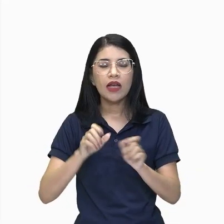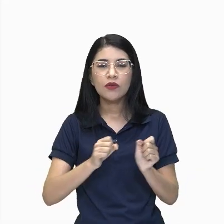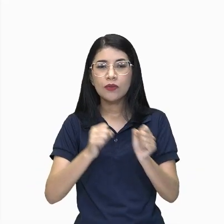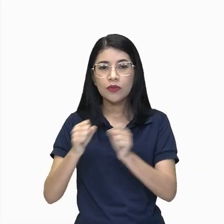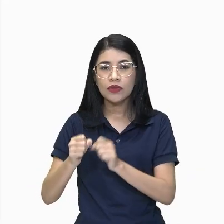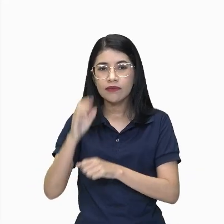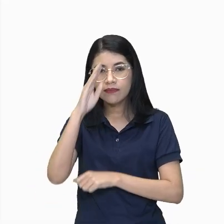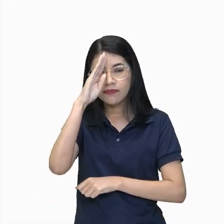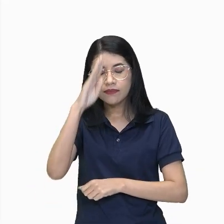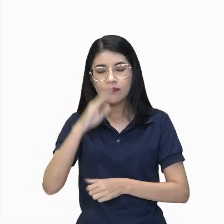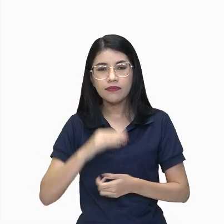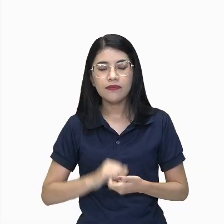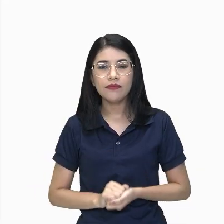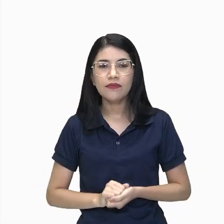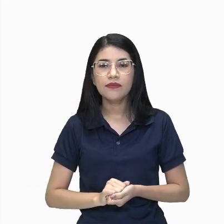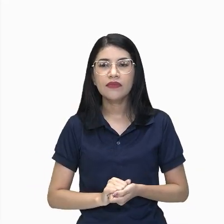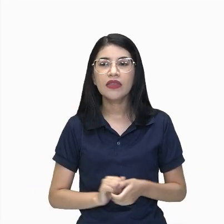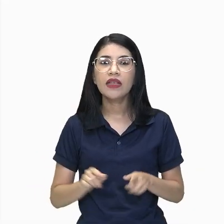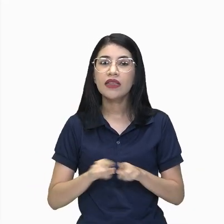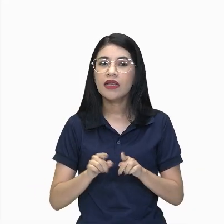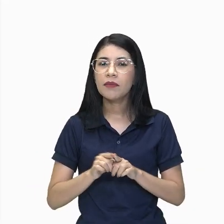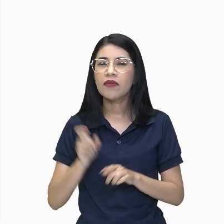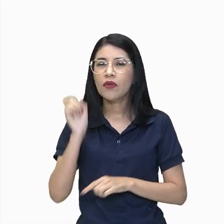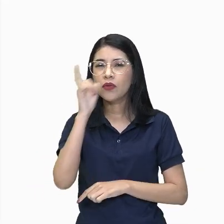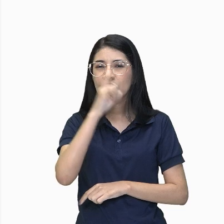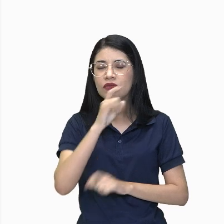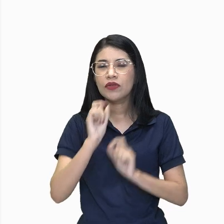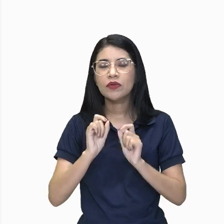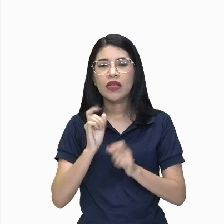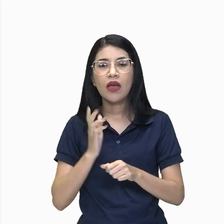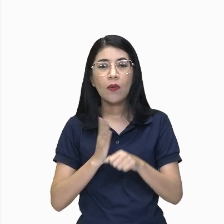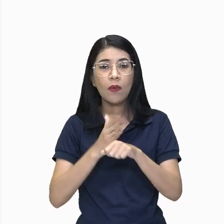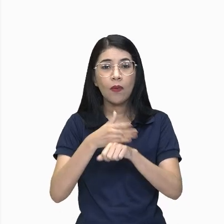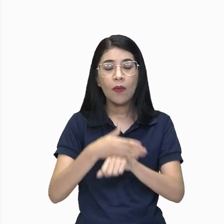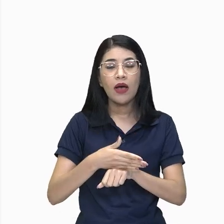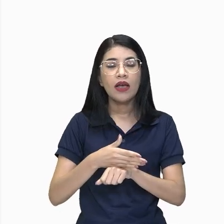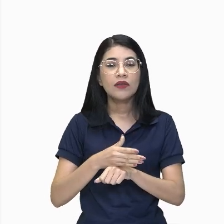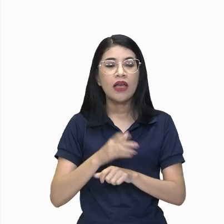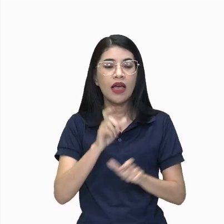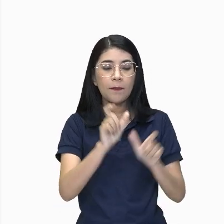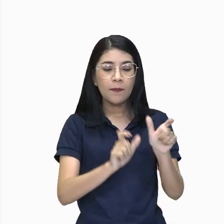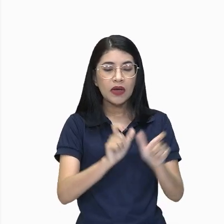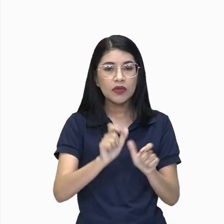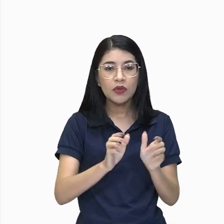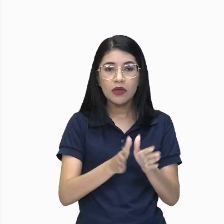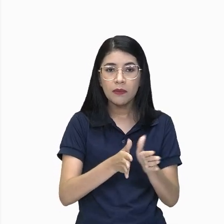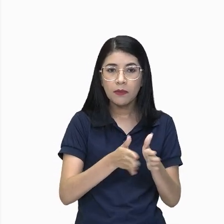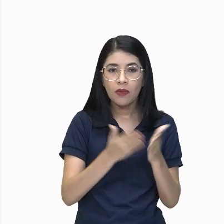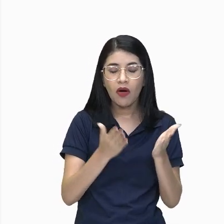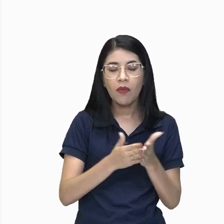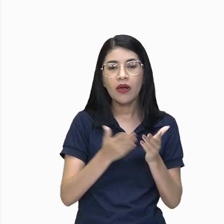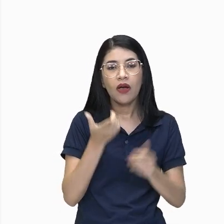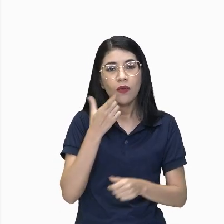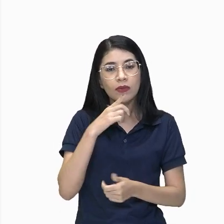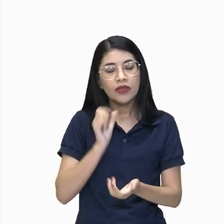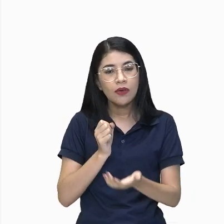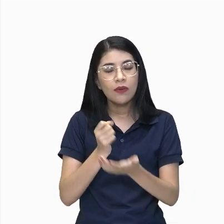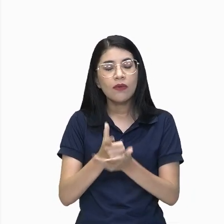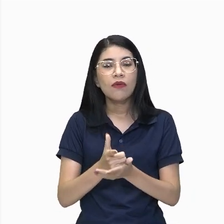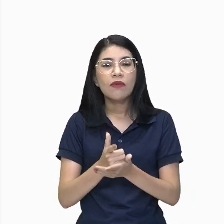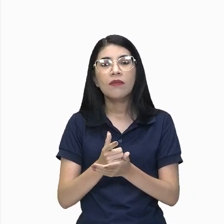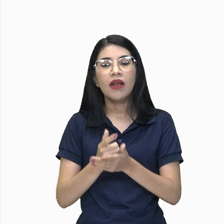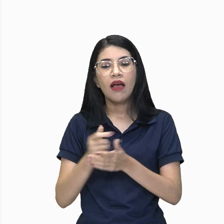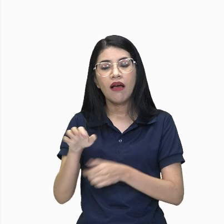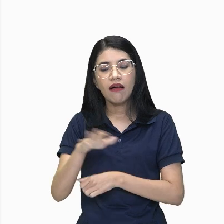galera. Dificultou o acesso de pessoas de baixa renda às terras. Muitas